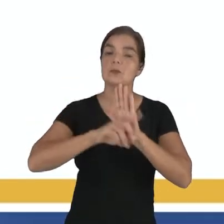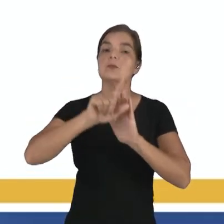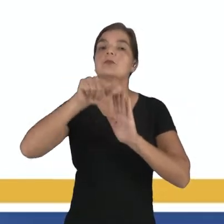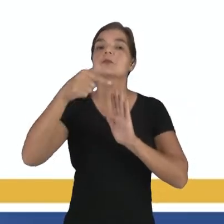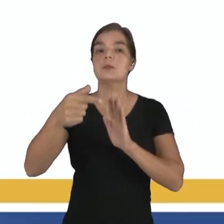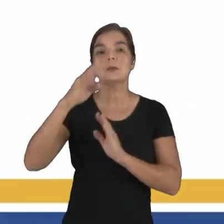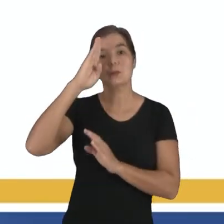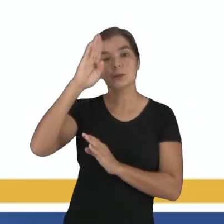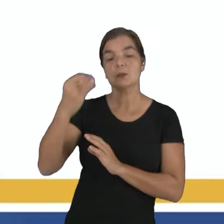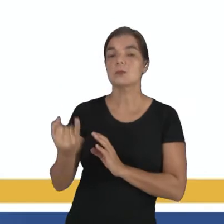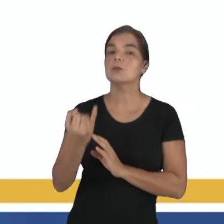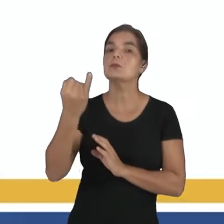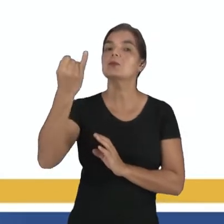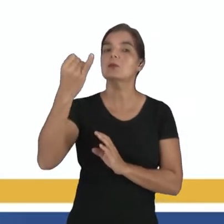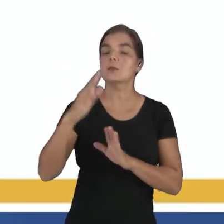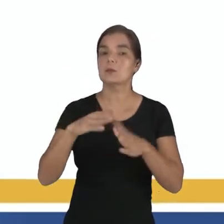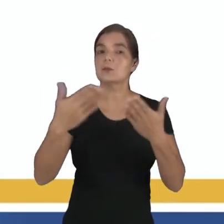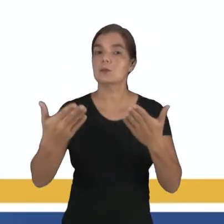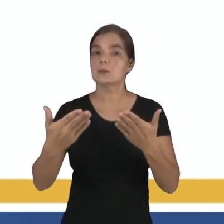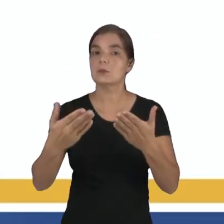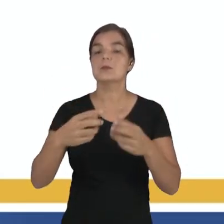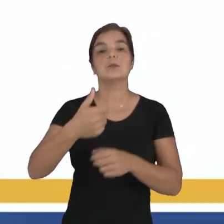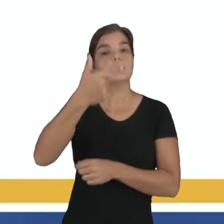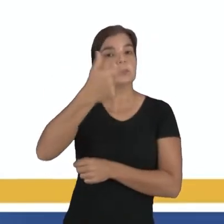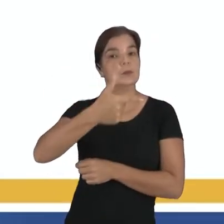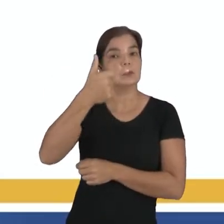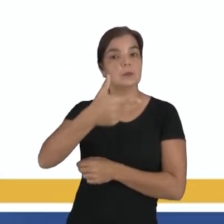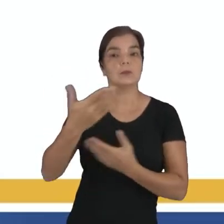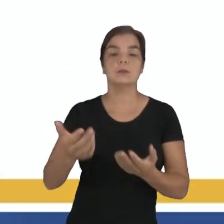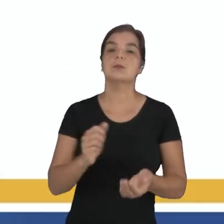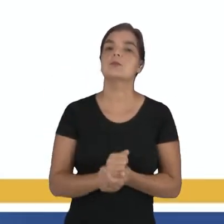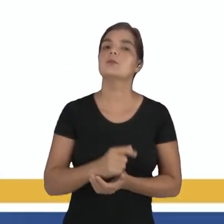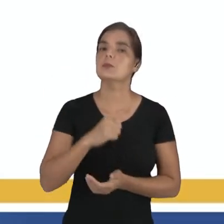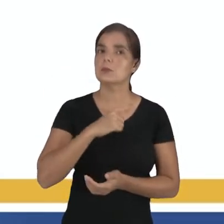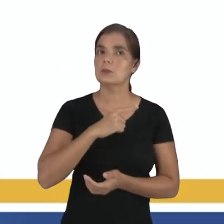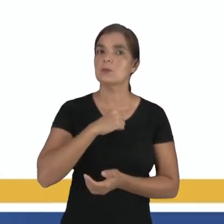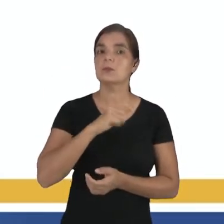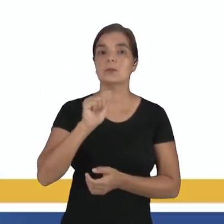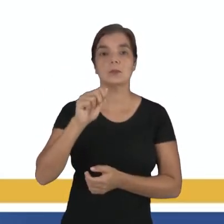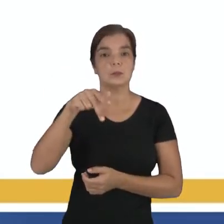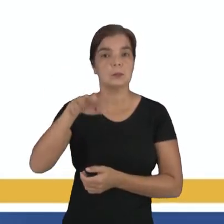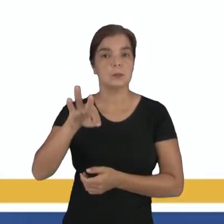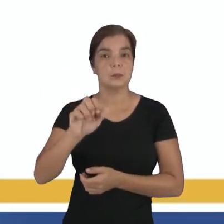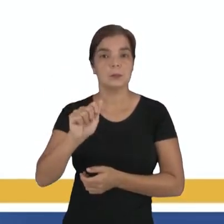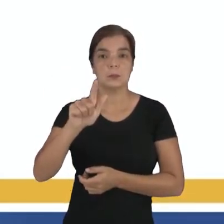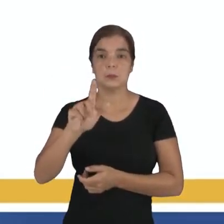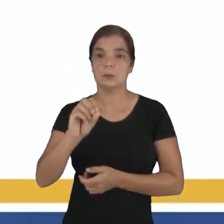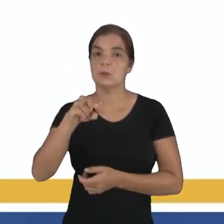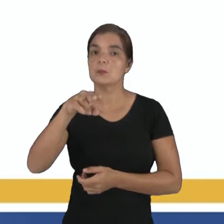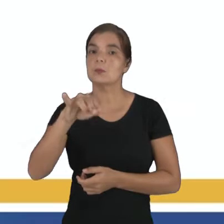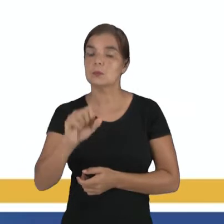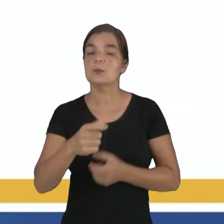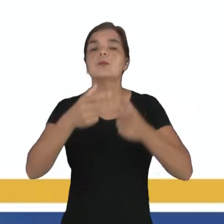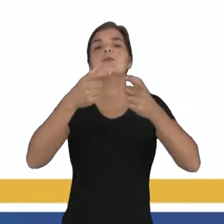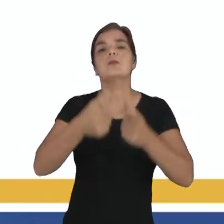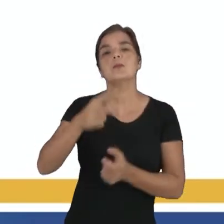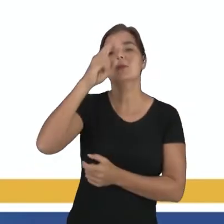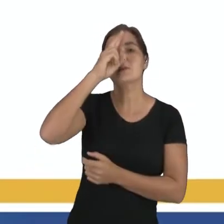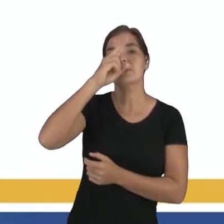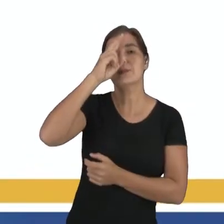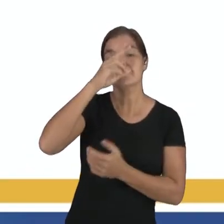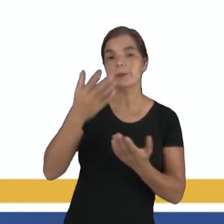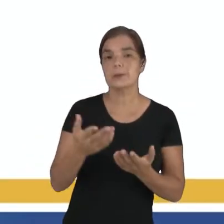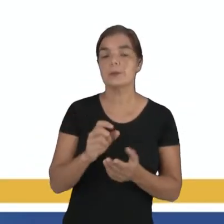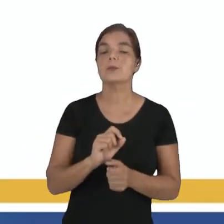o protagonista? Quem são os personagens secundários? Tem um antagonista? Onde se passa essa